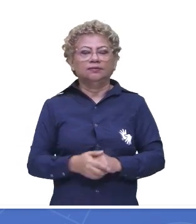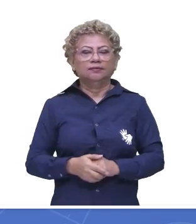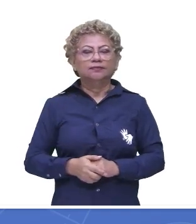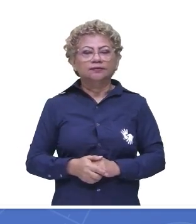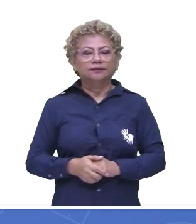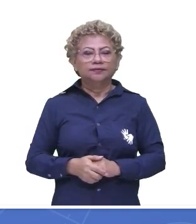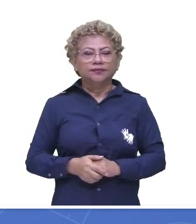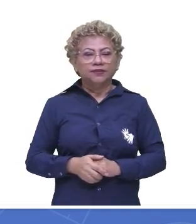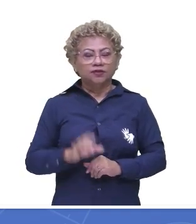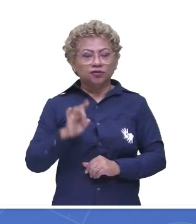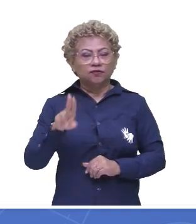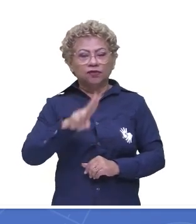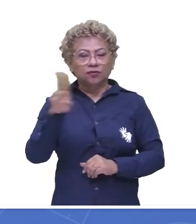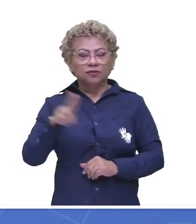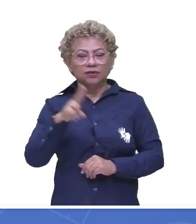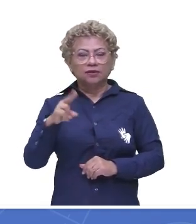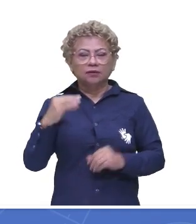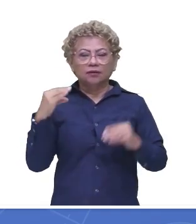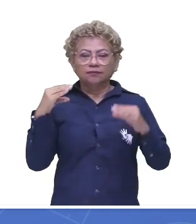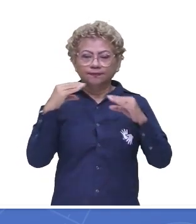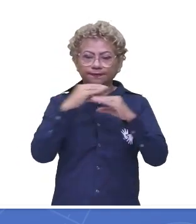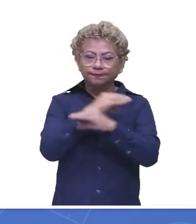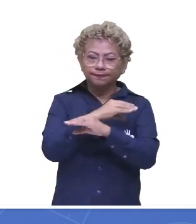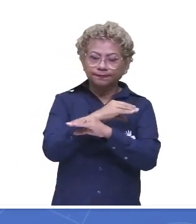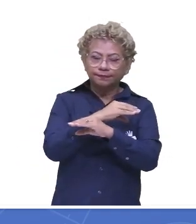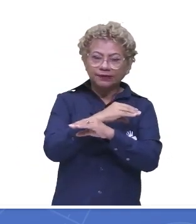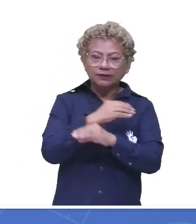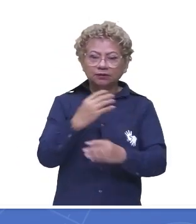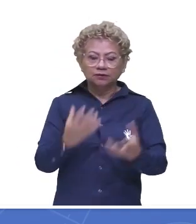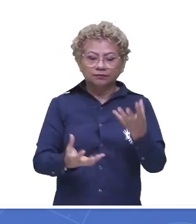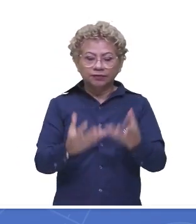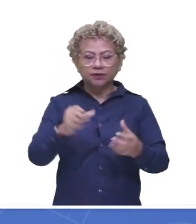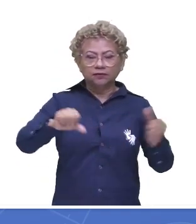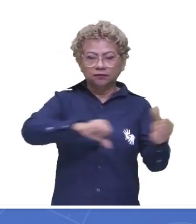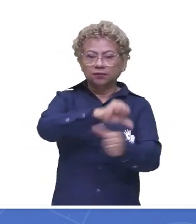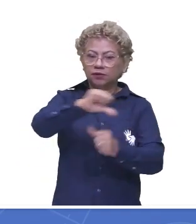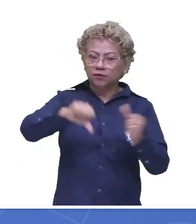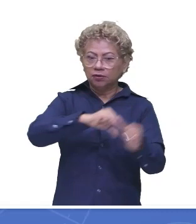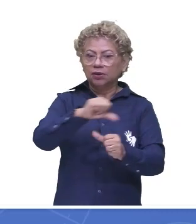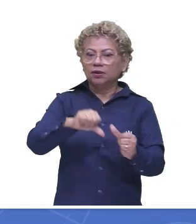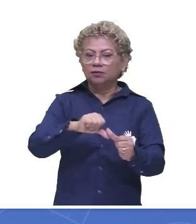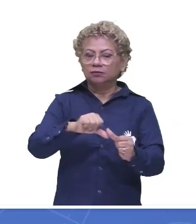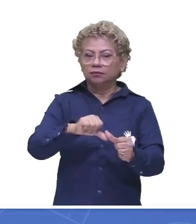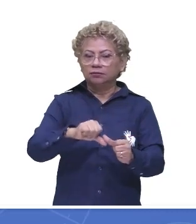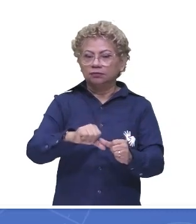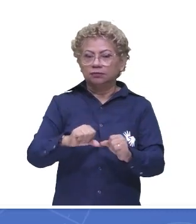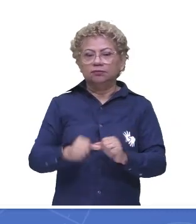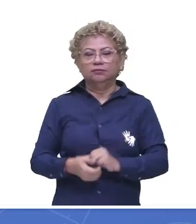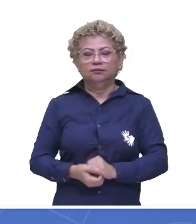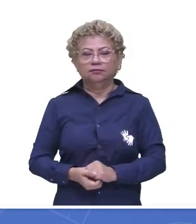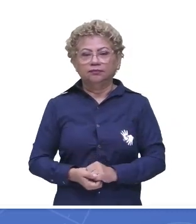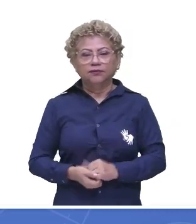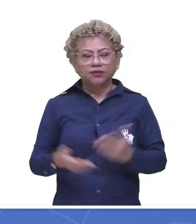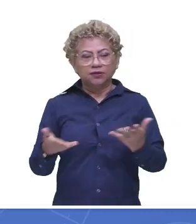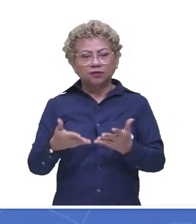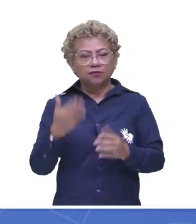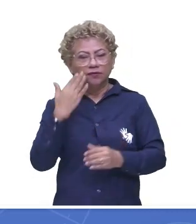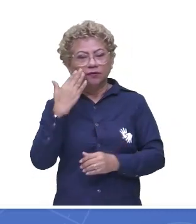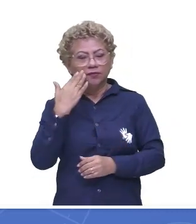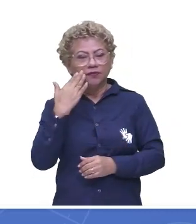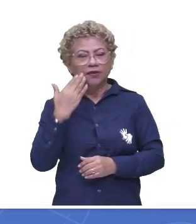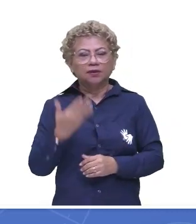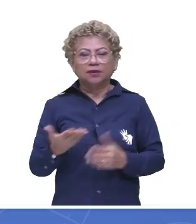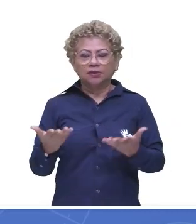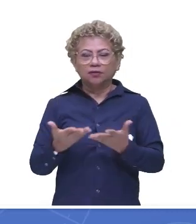de calor latente quando houver mudança de estado físico, não esquece, beleza? Vamos ver um fenômeno interessante